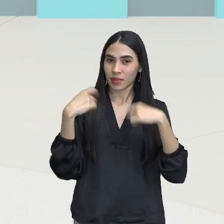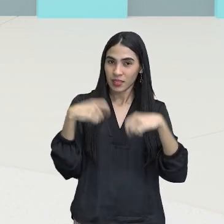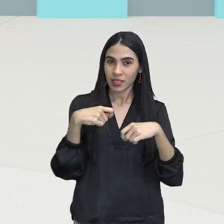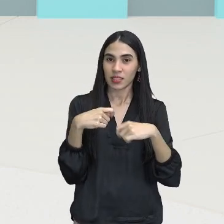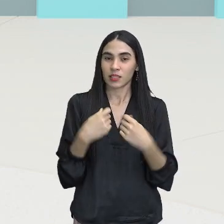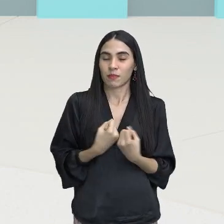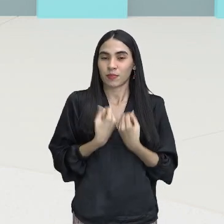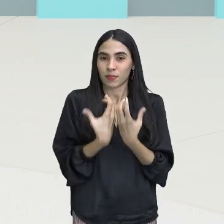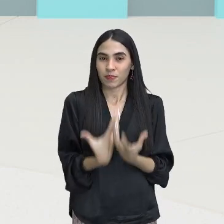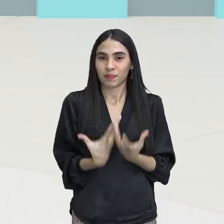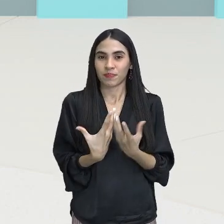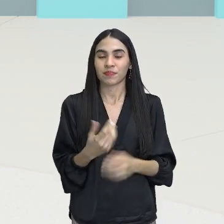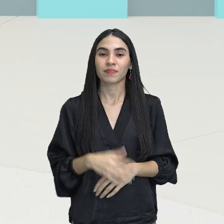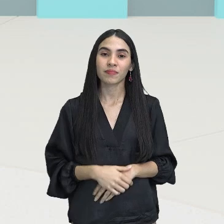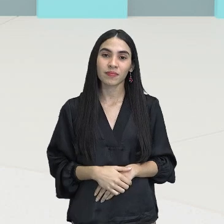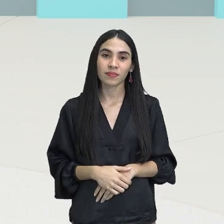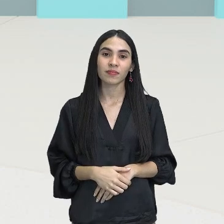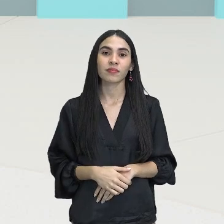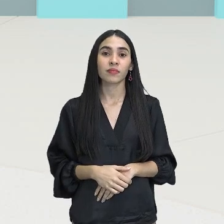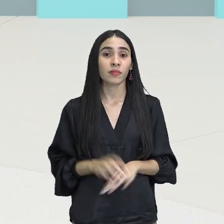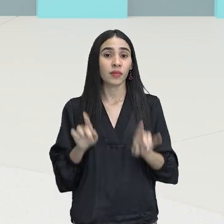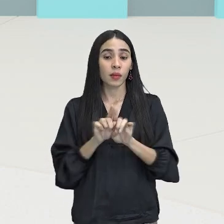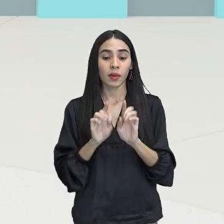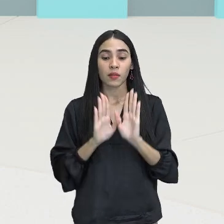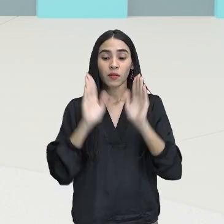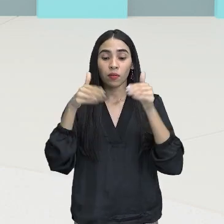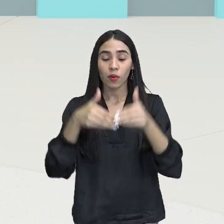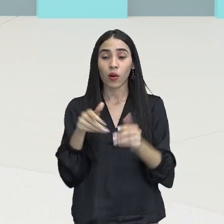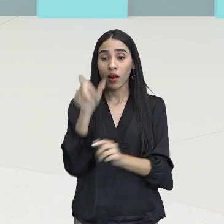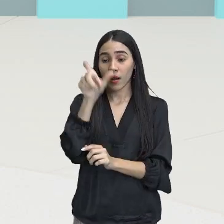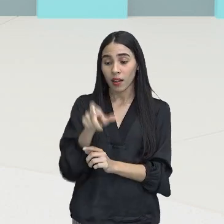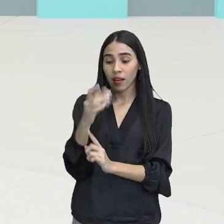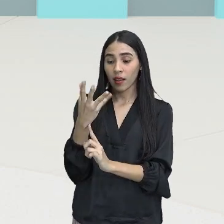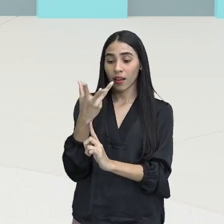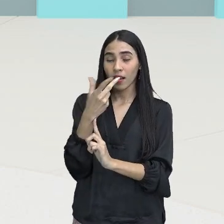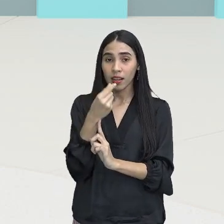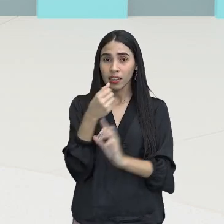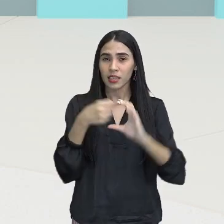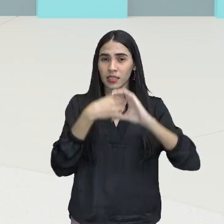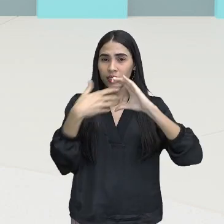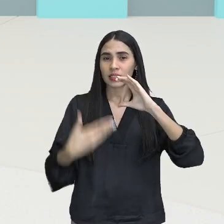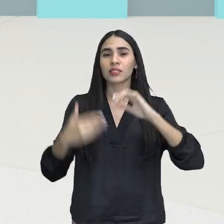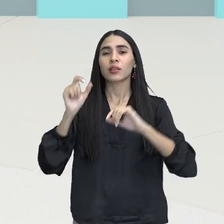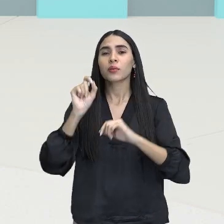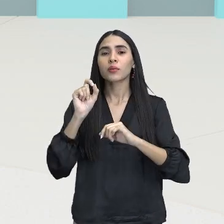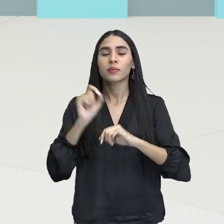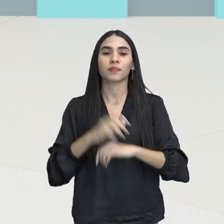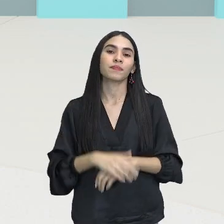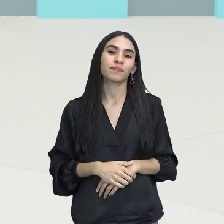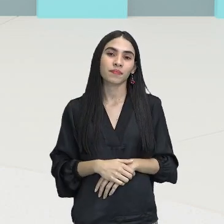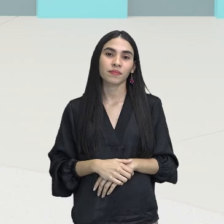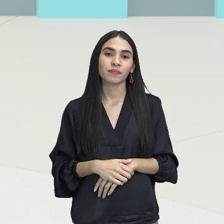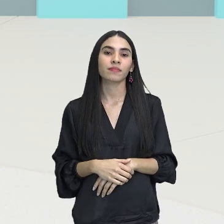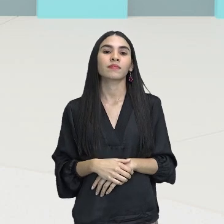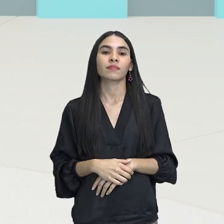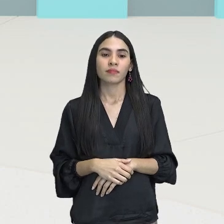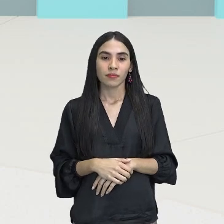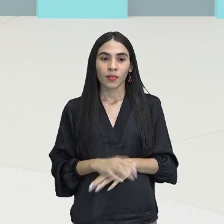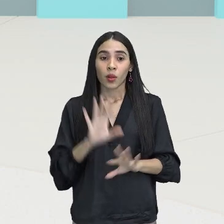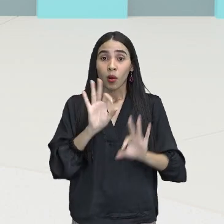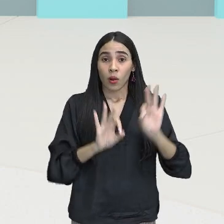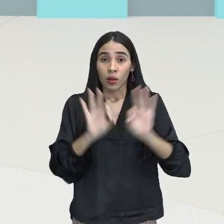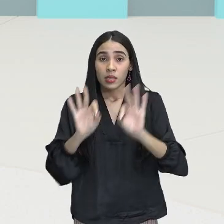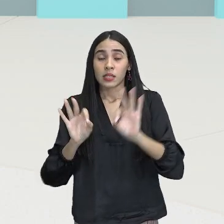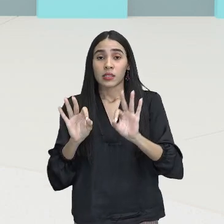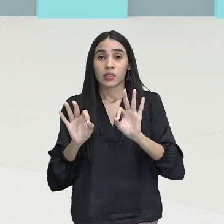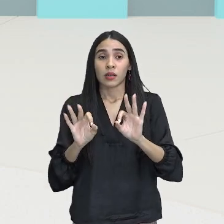de produzir. E quando nós falamos de artista, uma das características é o quê? A apresentação,